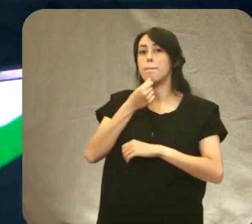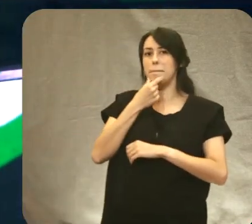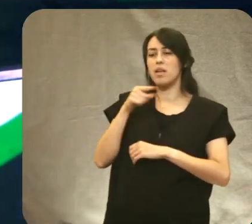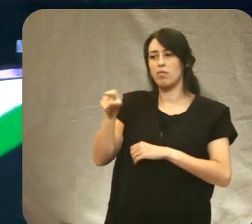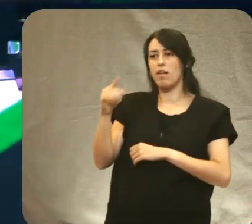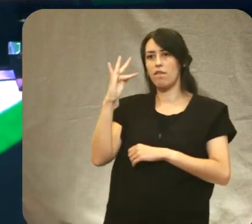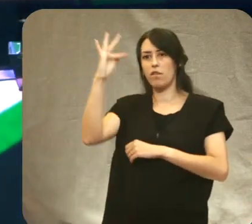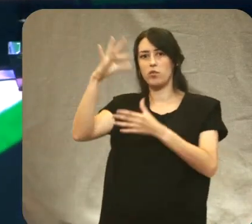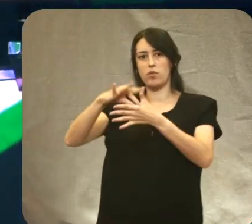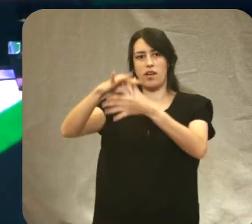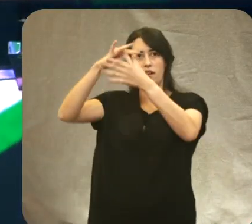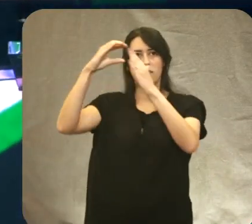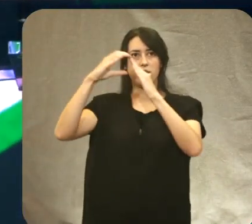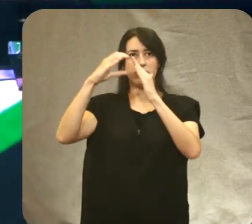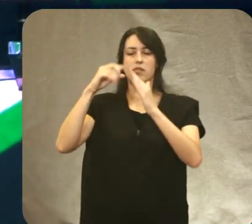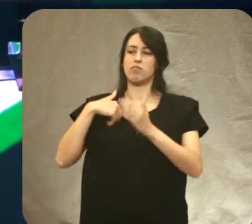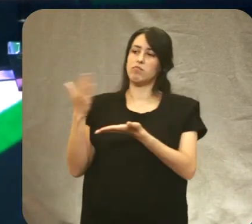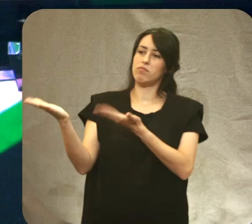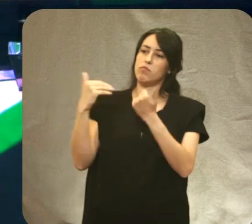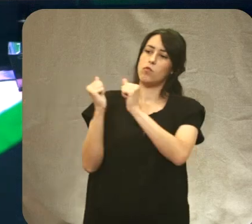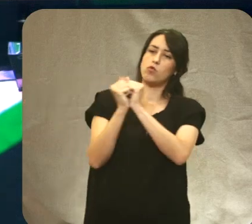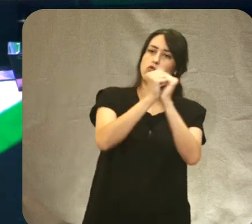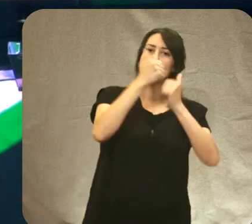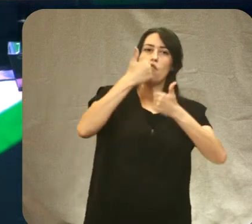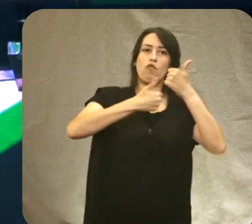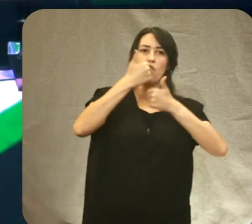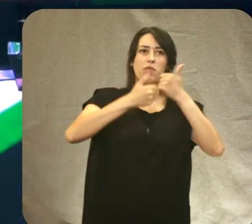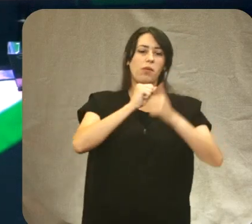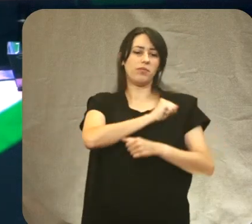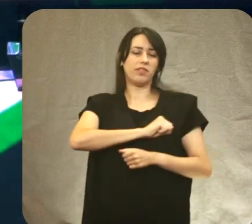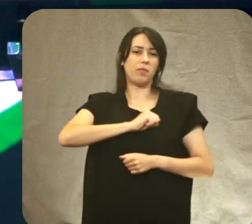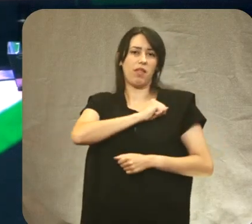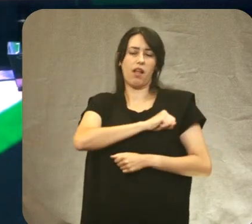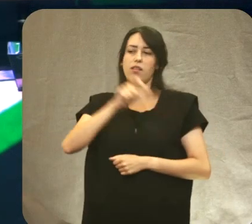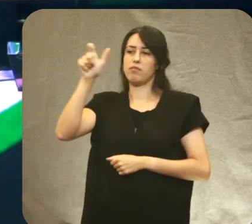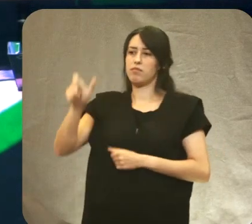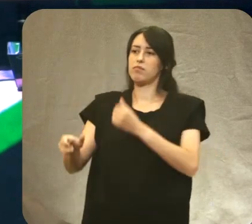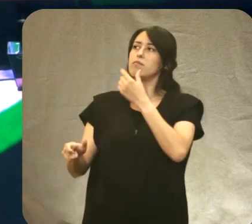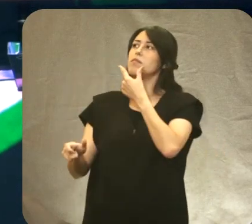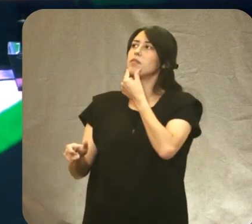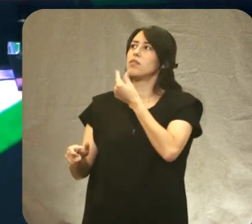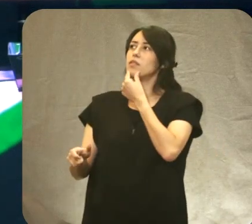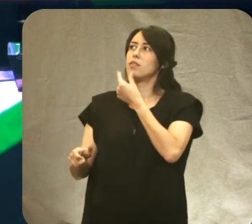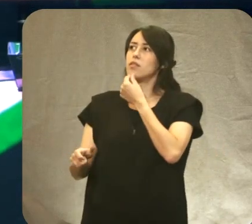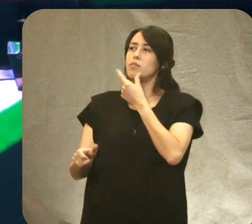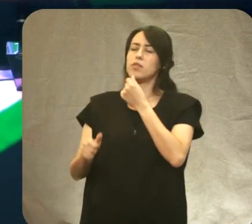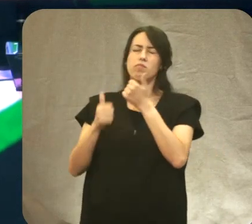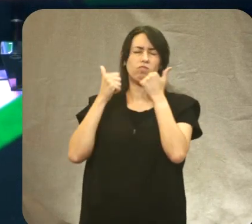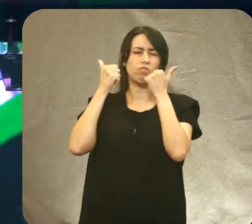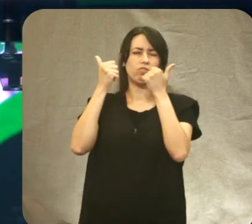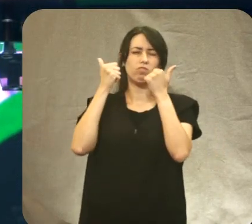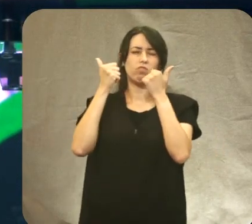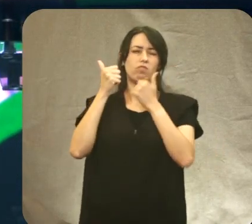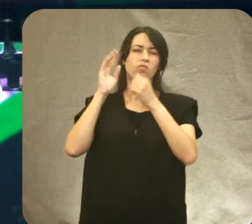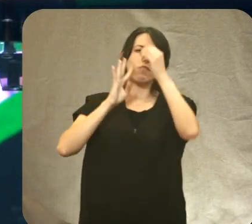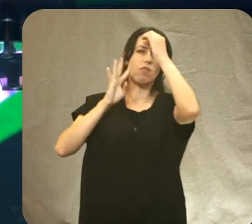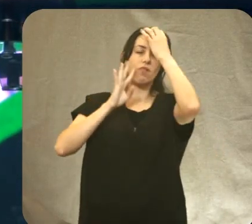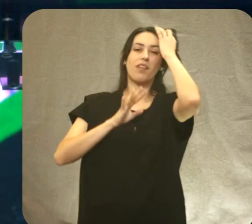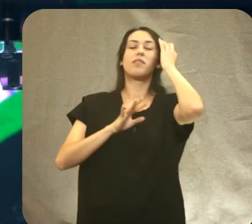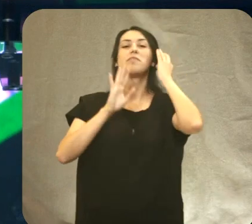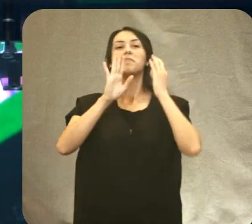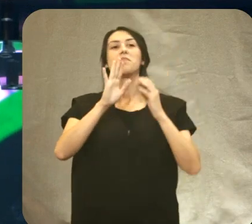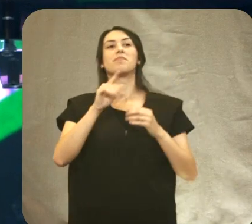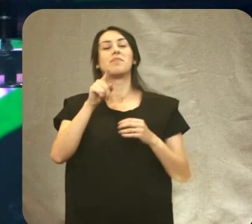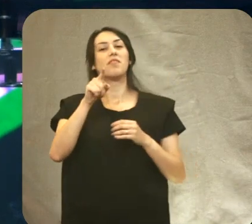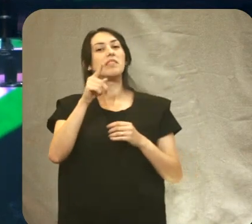E levei ele para um futebol dos seminaristas. Uma bênção. Você quer revelar caráter das